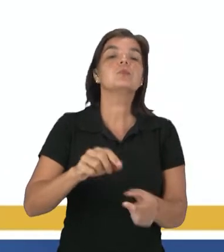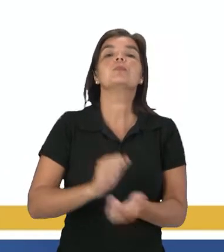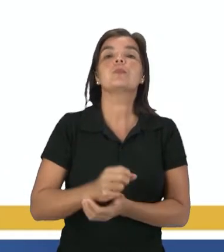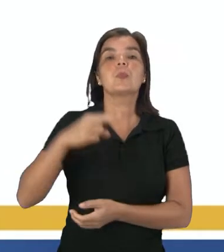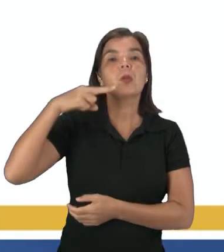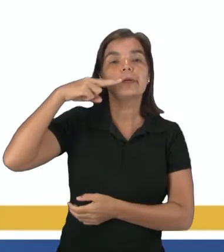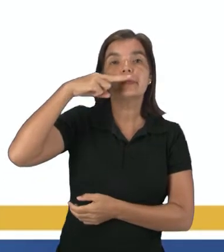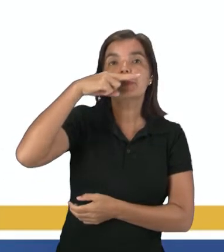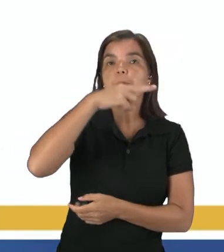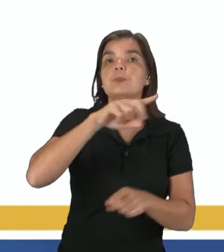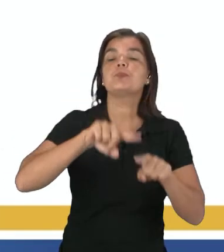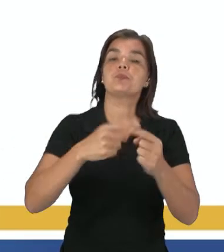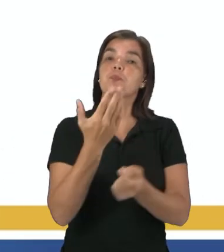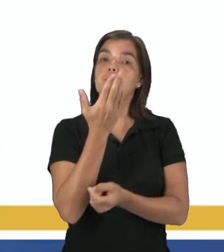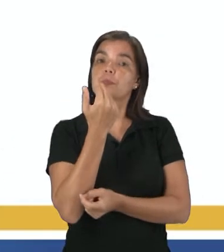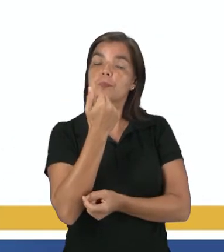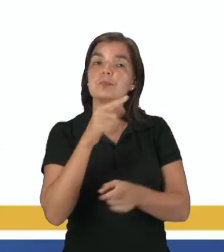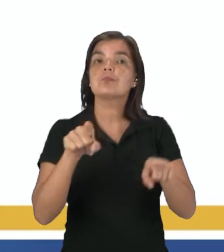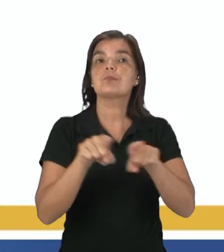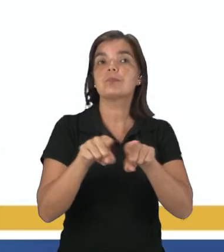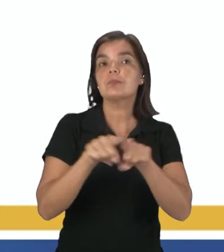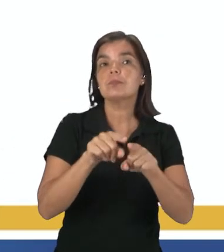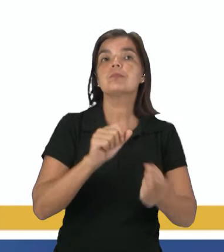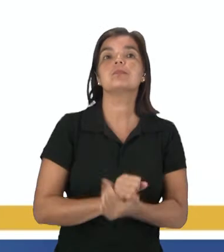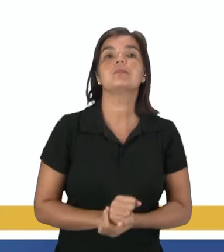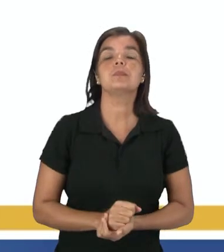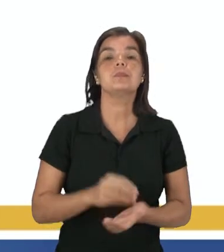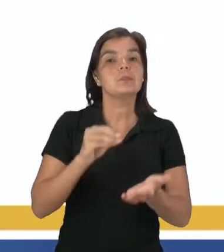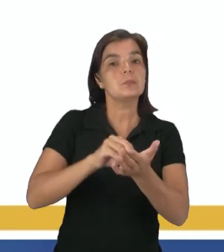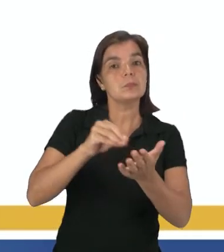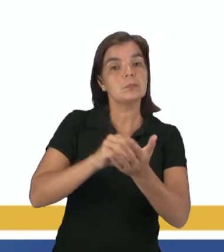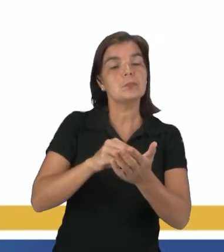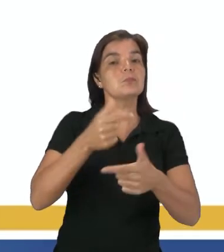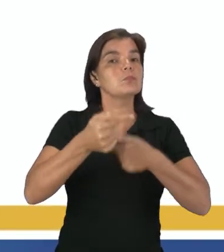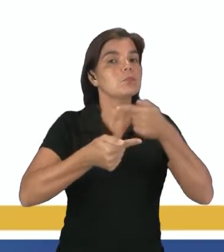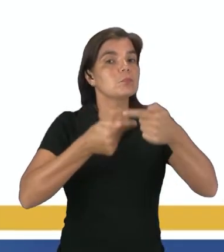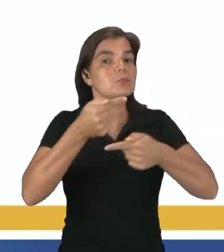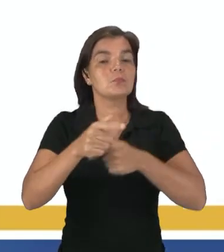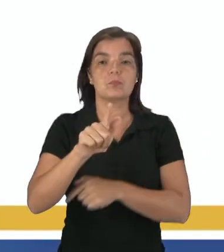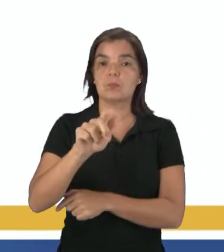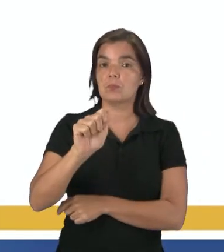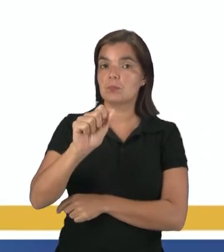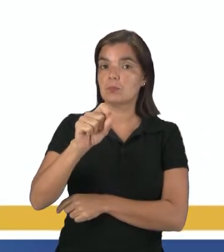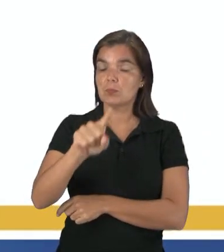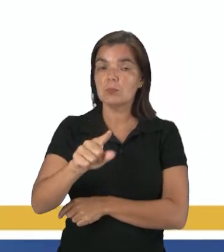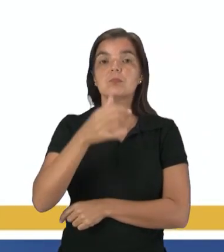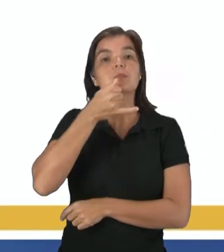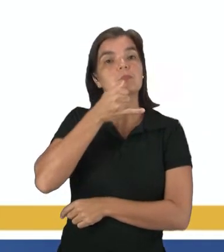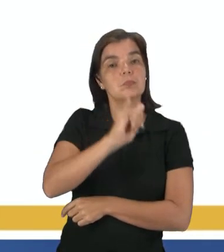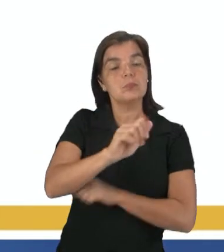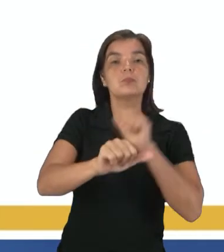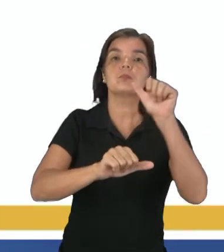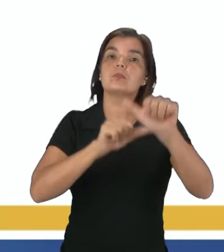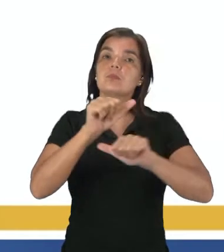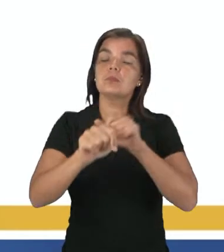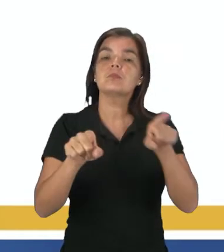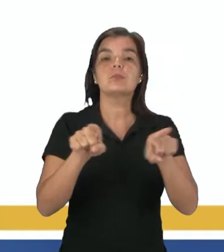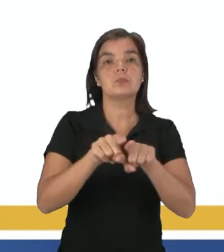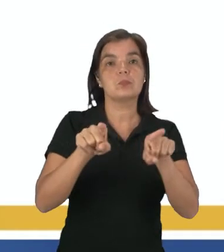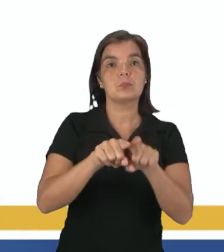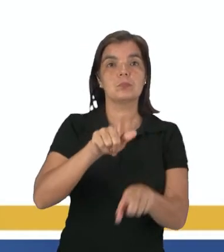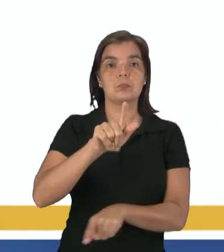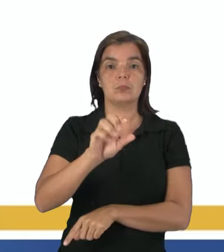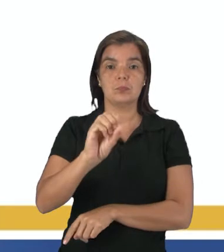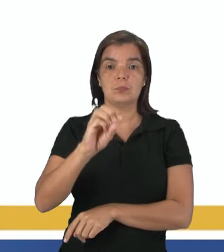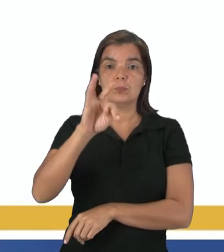agrícolas, algas, restos de alimento, que vão acabar gerando gases que também vão resultar em energia. A gente tem a